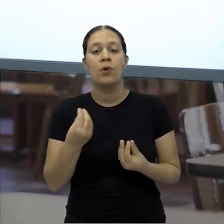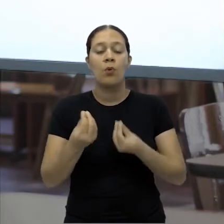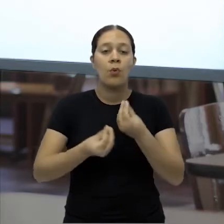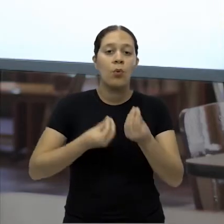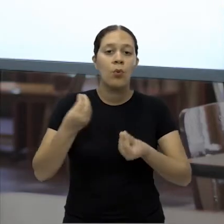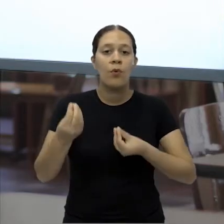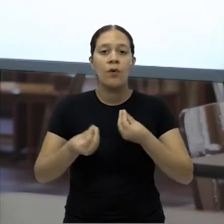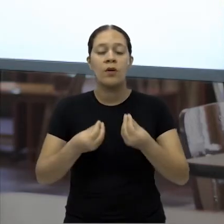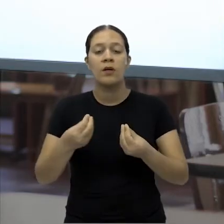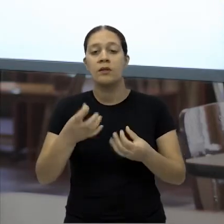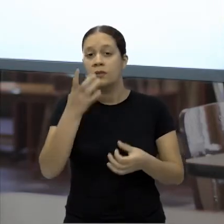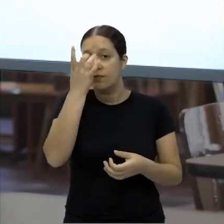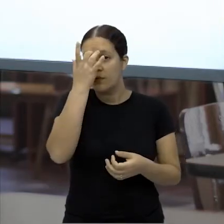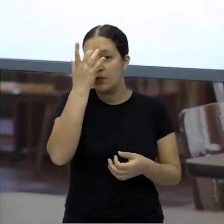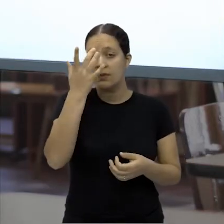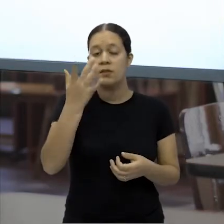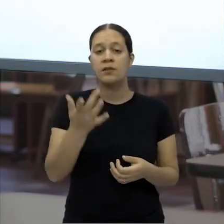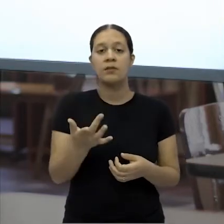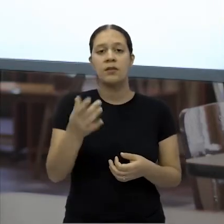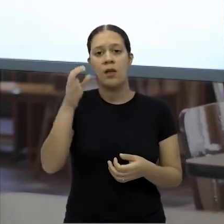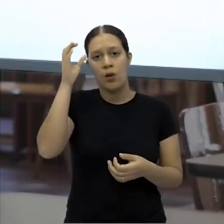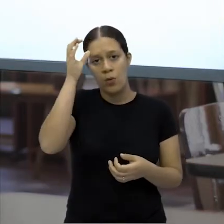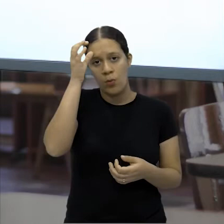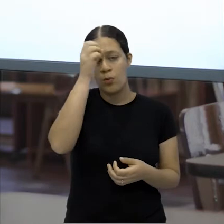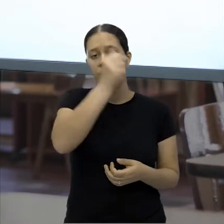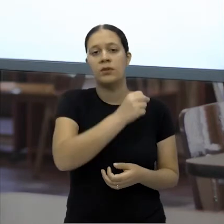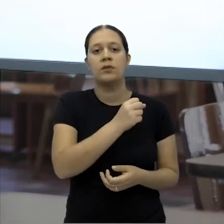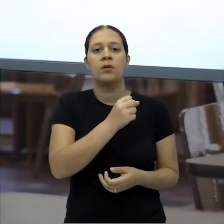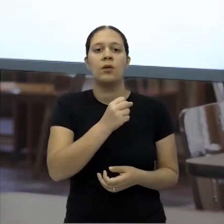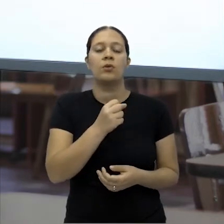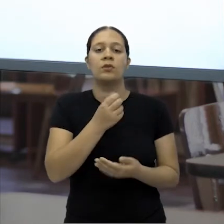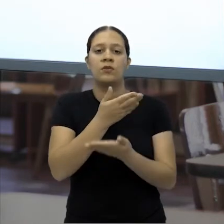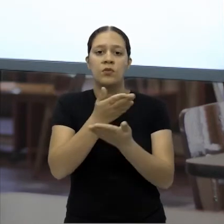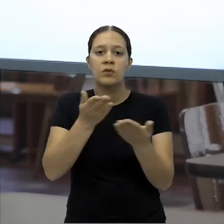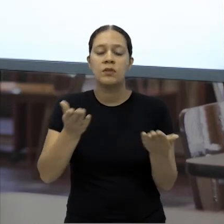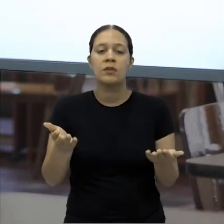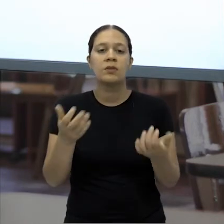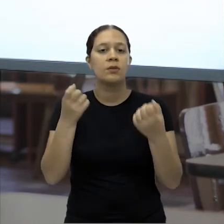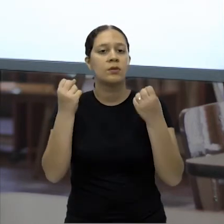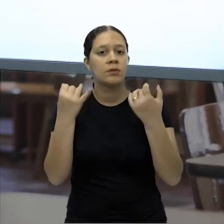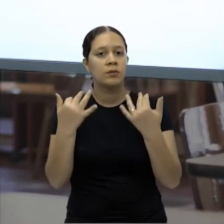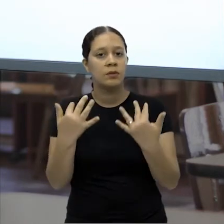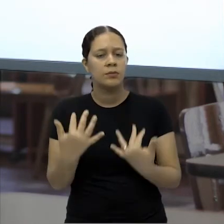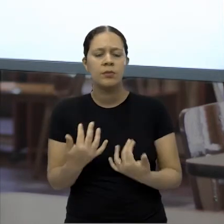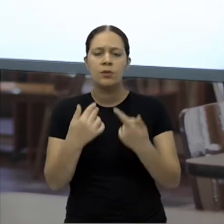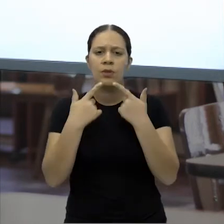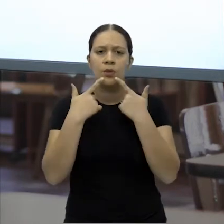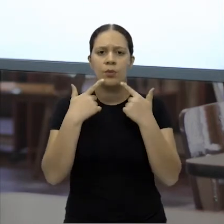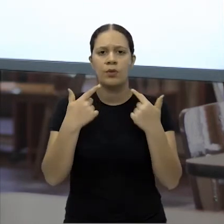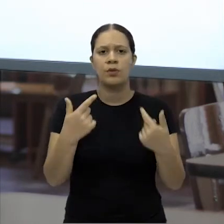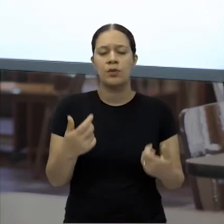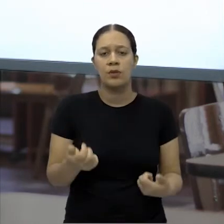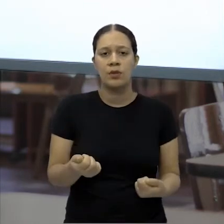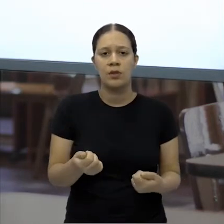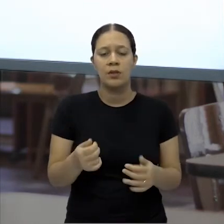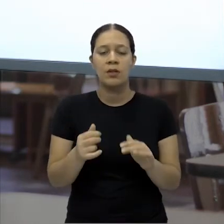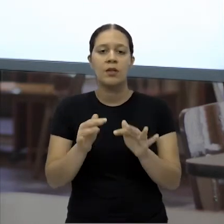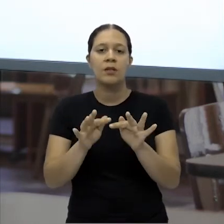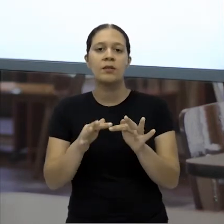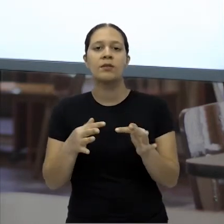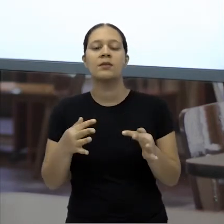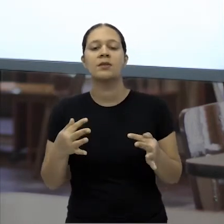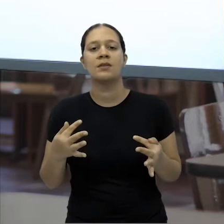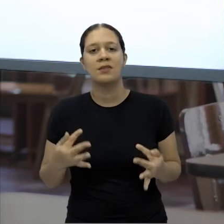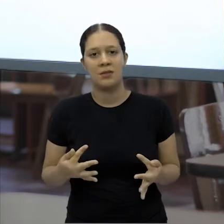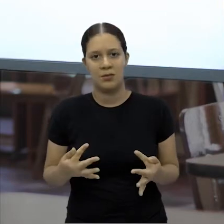uma forma de facilitar essa compreensão por parte do público. Eles explicam com a linguagem mais simples. Observa que tem